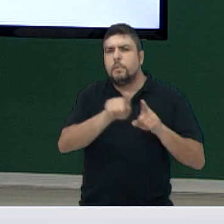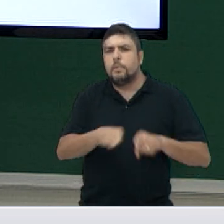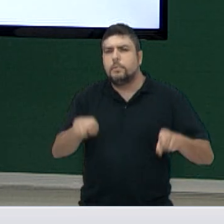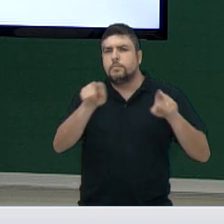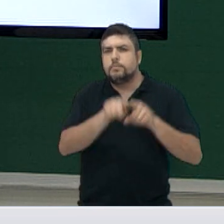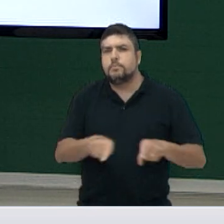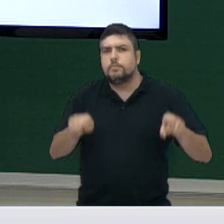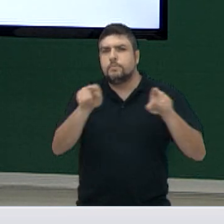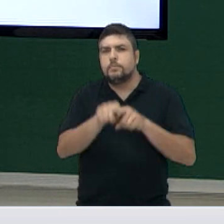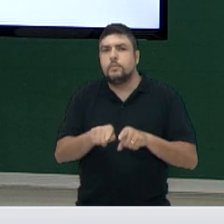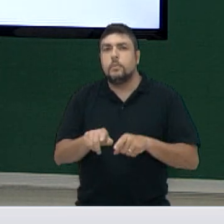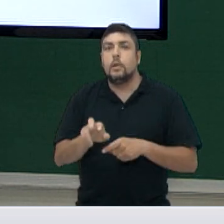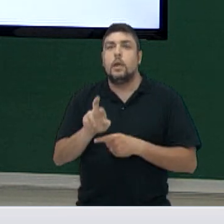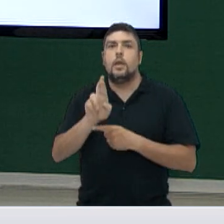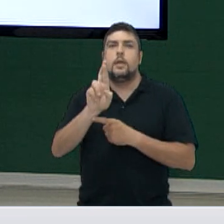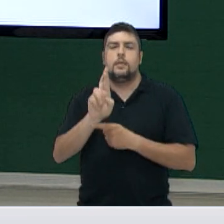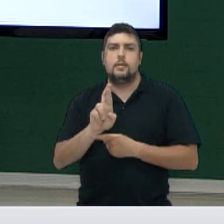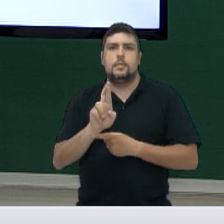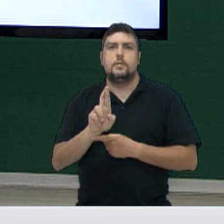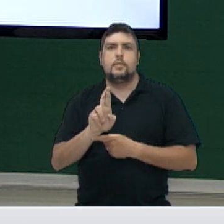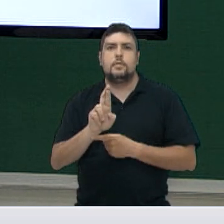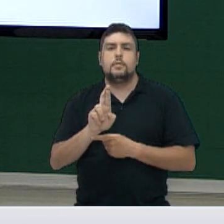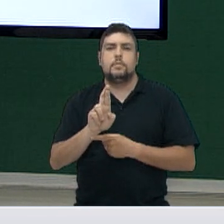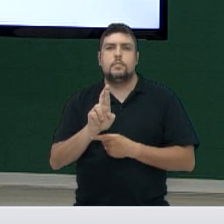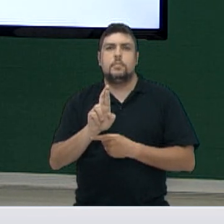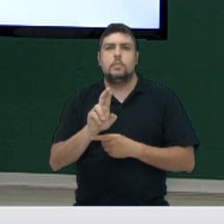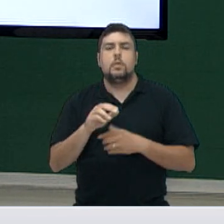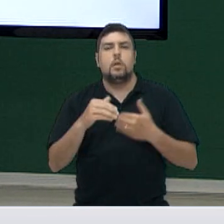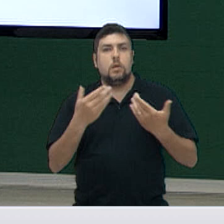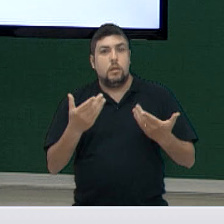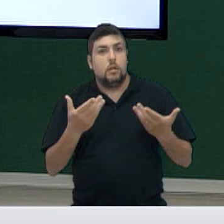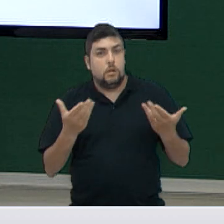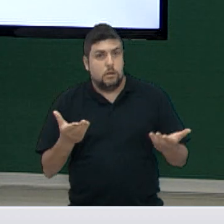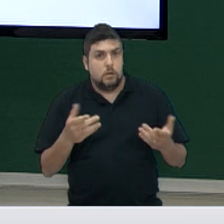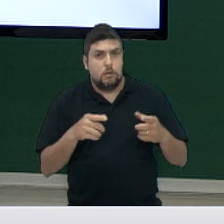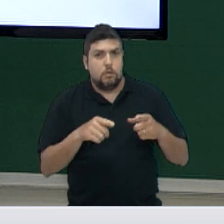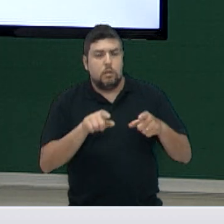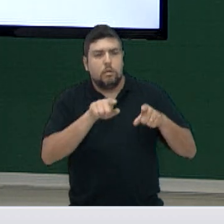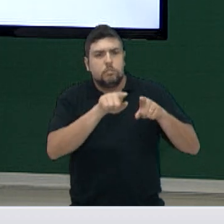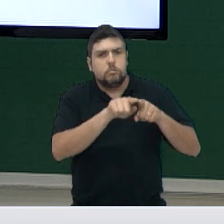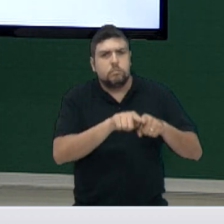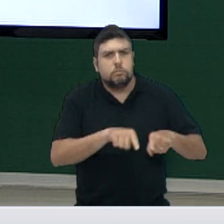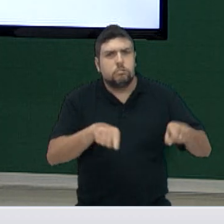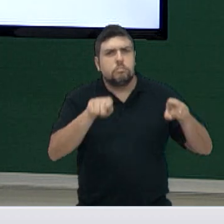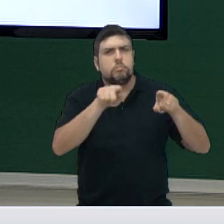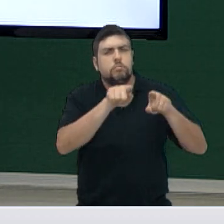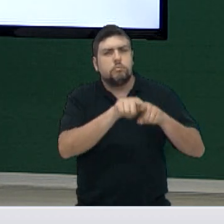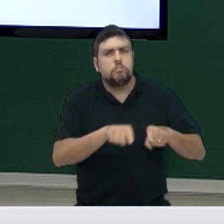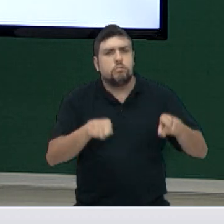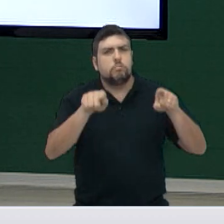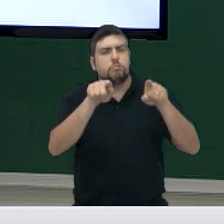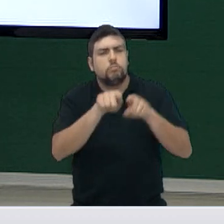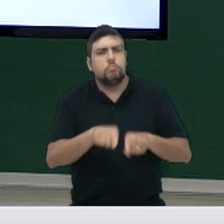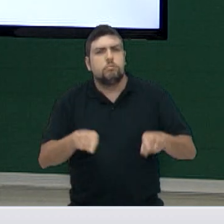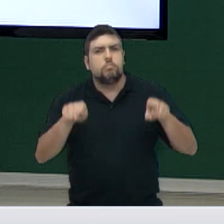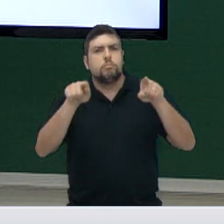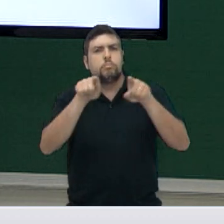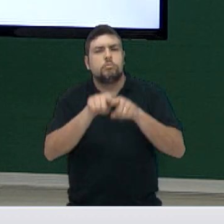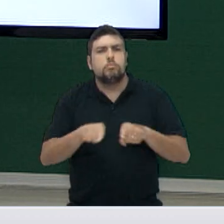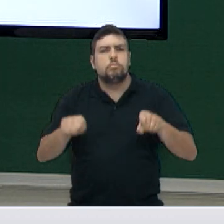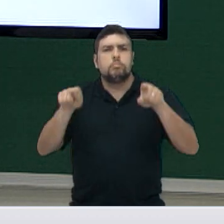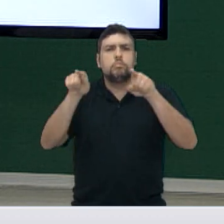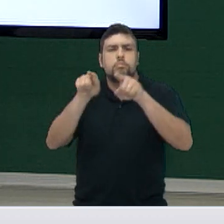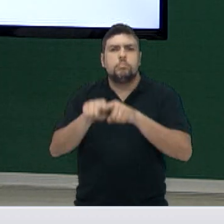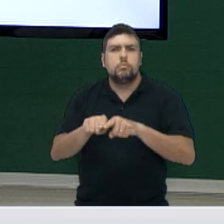R. A isso, lá nas figuras de linguagem, que vocês vão vendo aí ao longo do tempo, nós